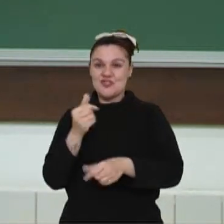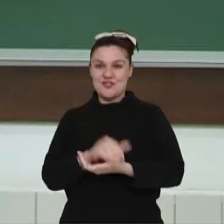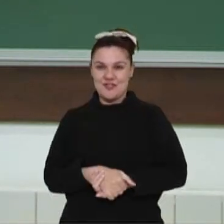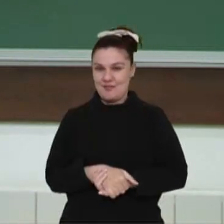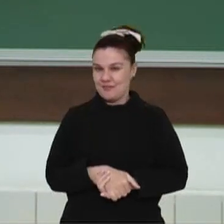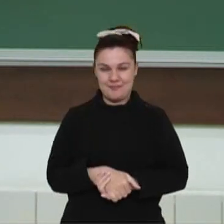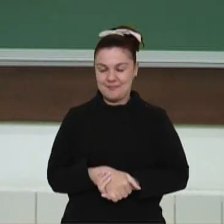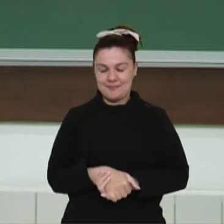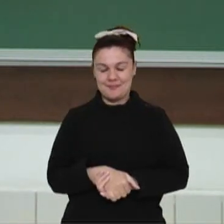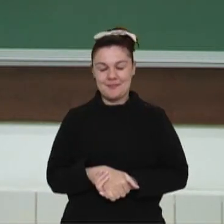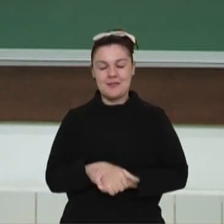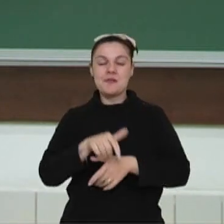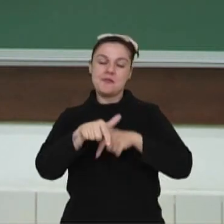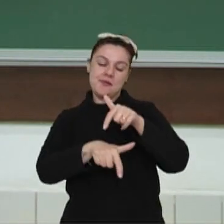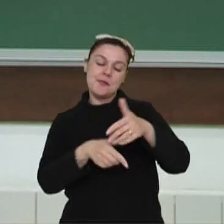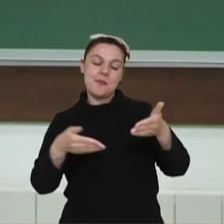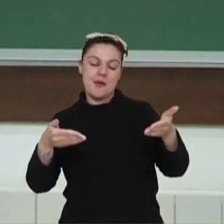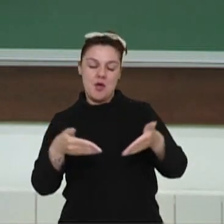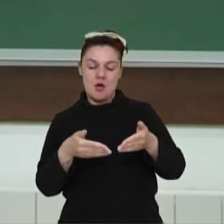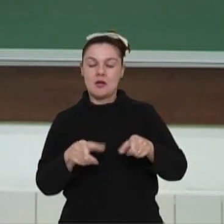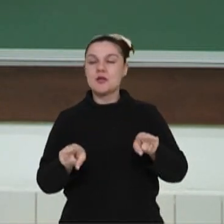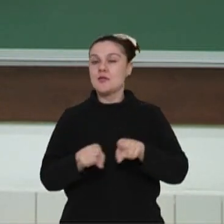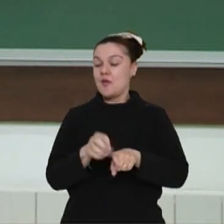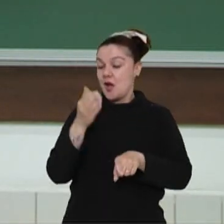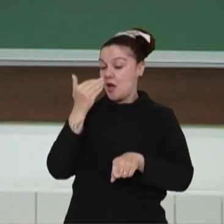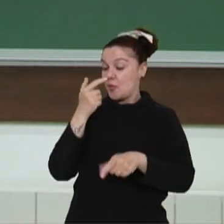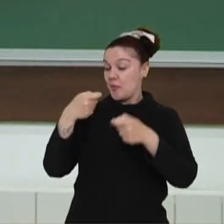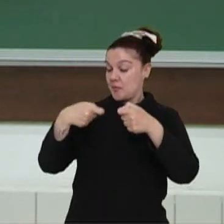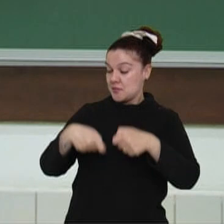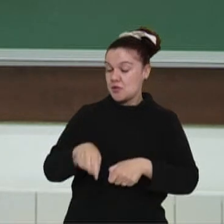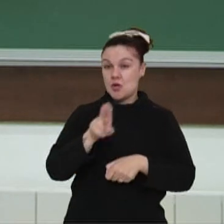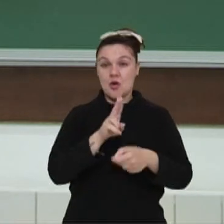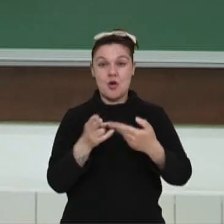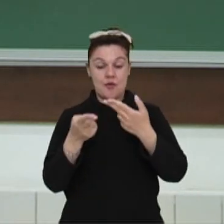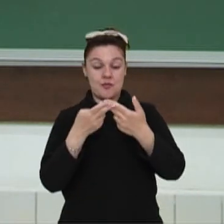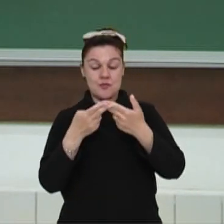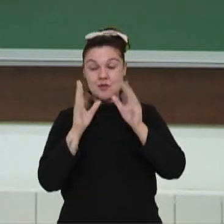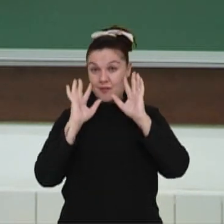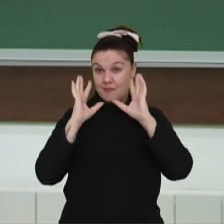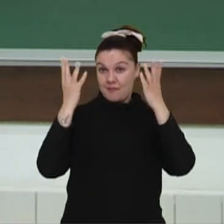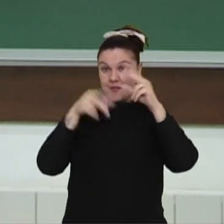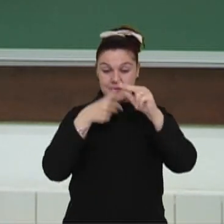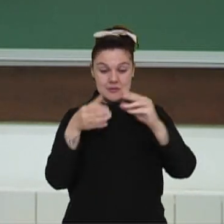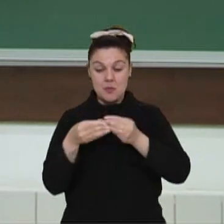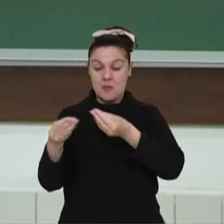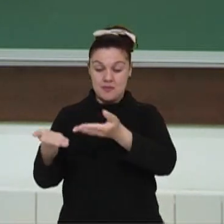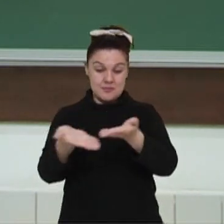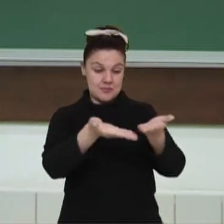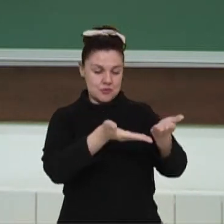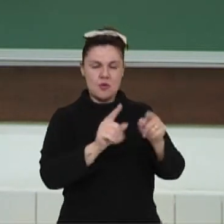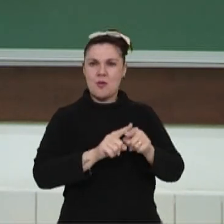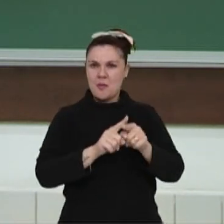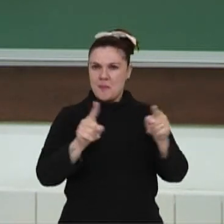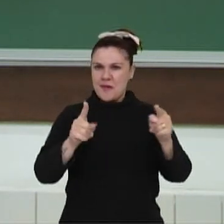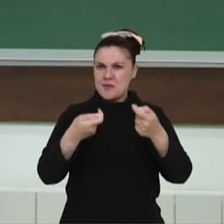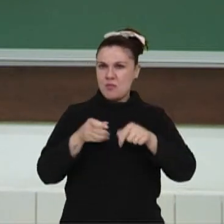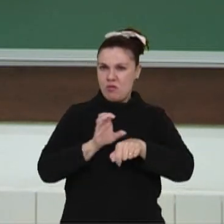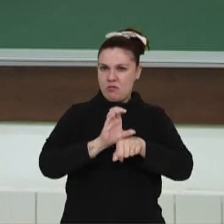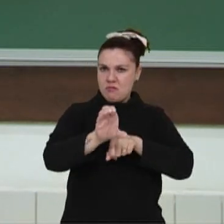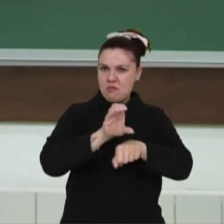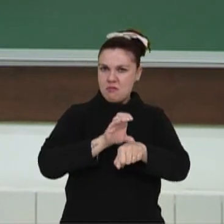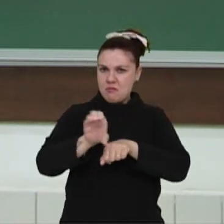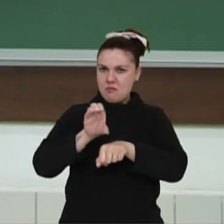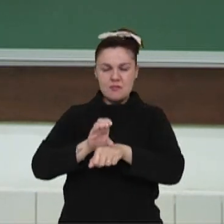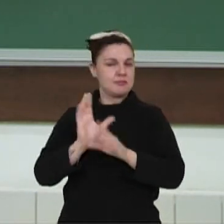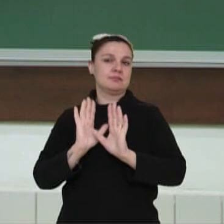A gente vai trabalhar aqui e a gente vai comer o que for preciso, vai usar nas nossas festas, presentear, mas a gente não precisa investir em